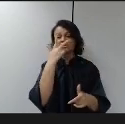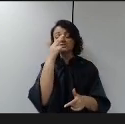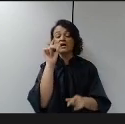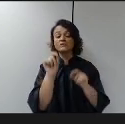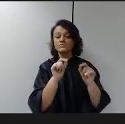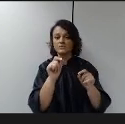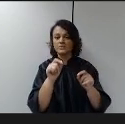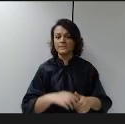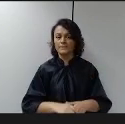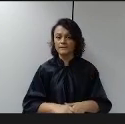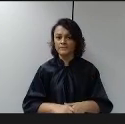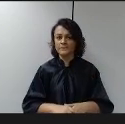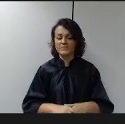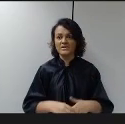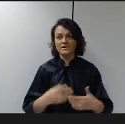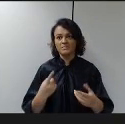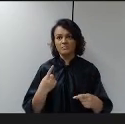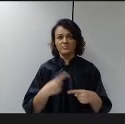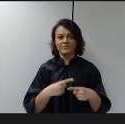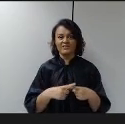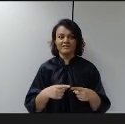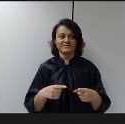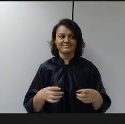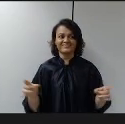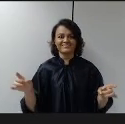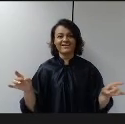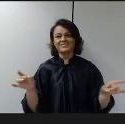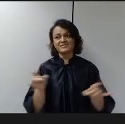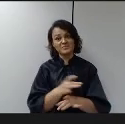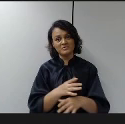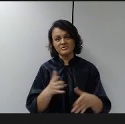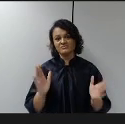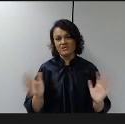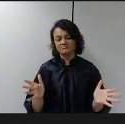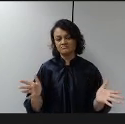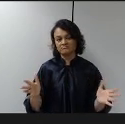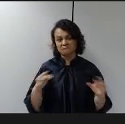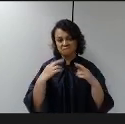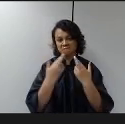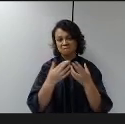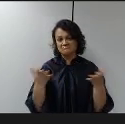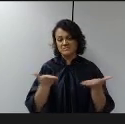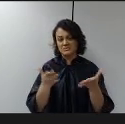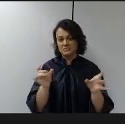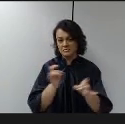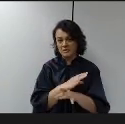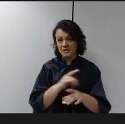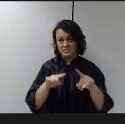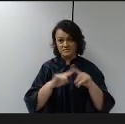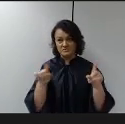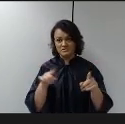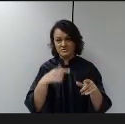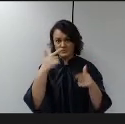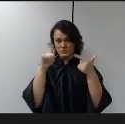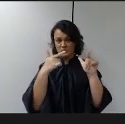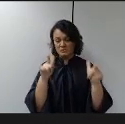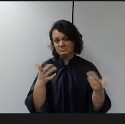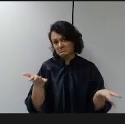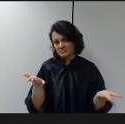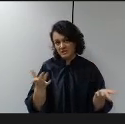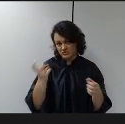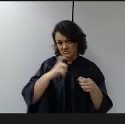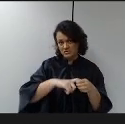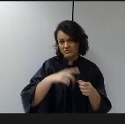nós já praticamente concluímos a nossa sessão. Agora, se houver alguma impugnação, a gente repauta, traz